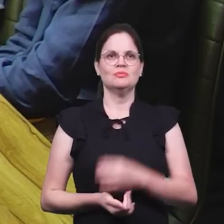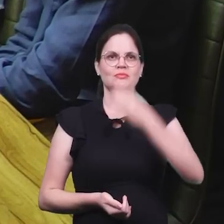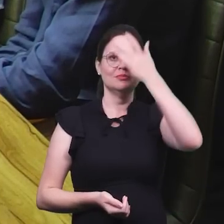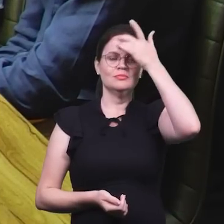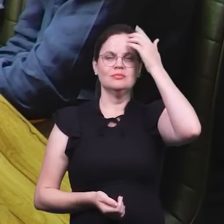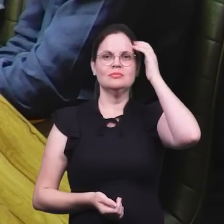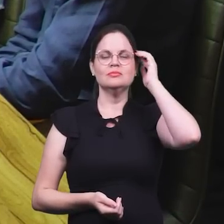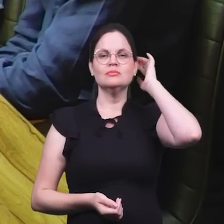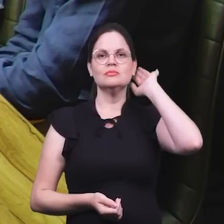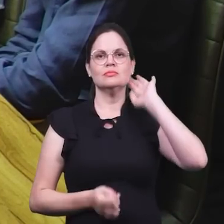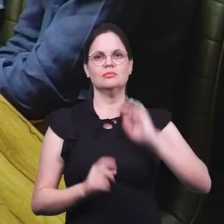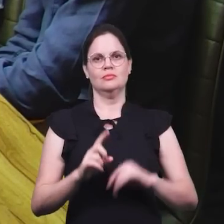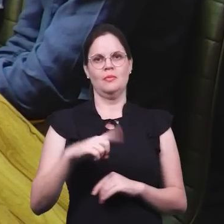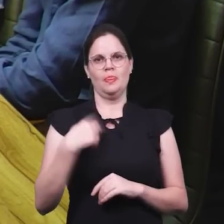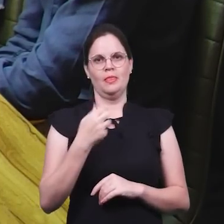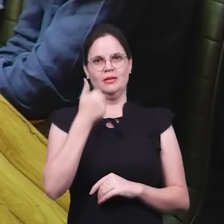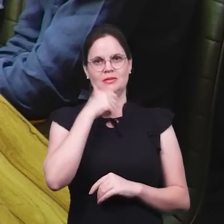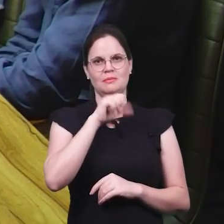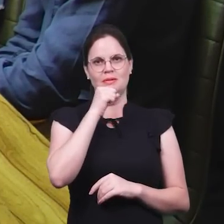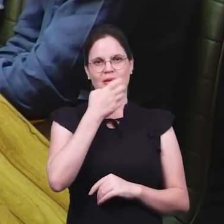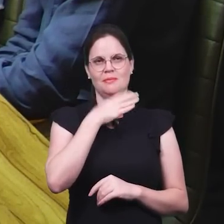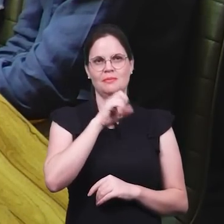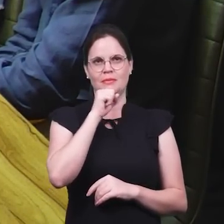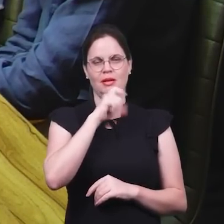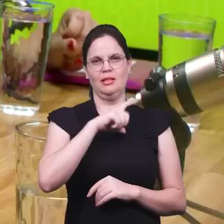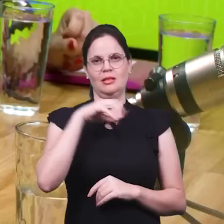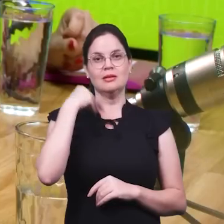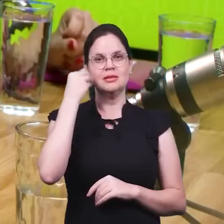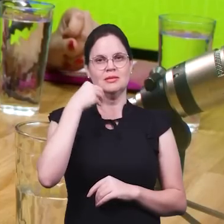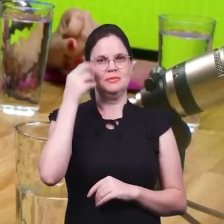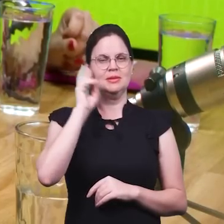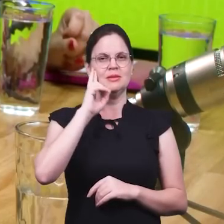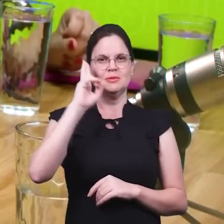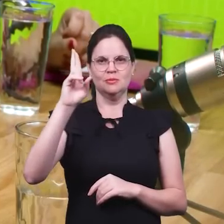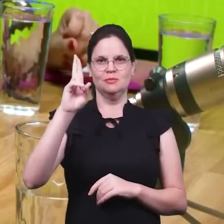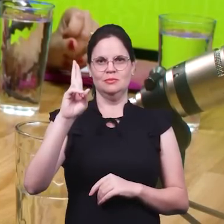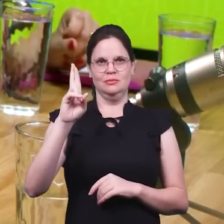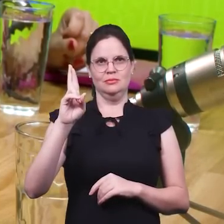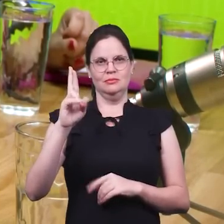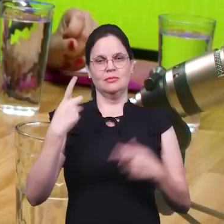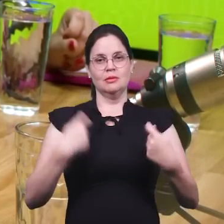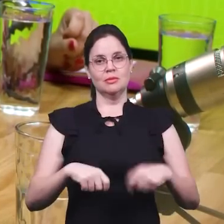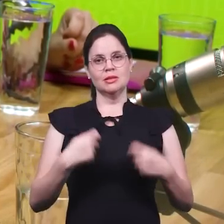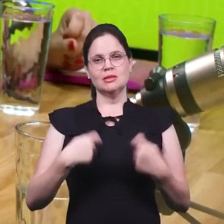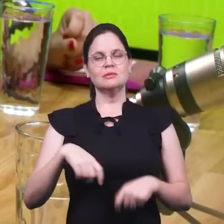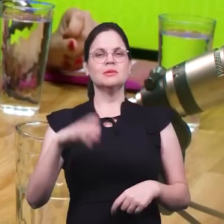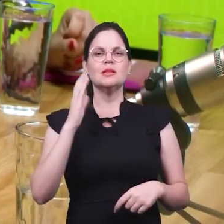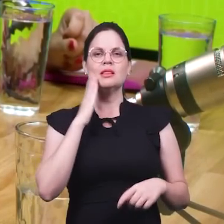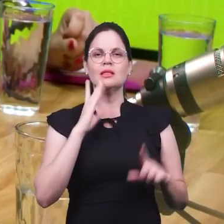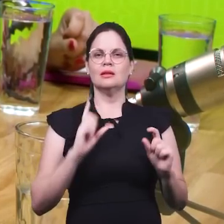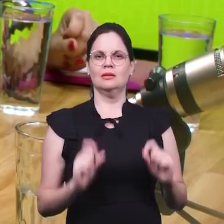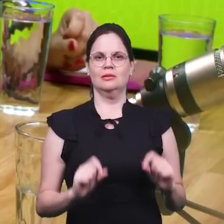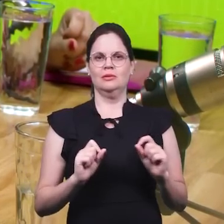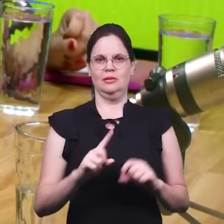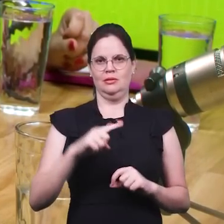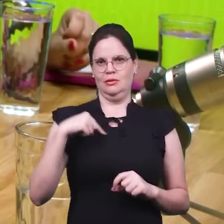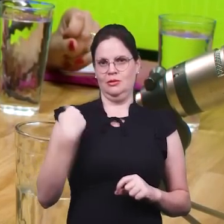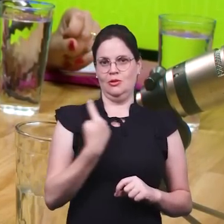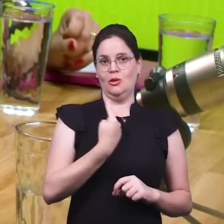vezes, nós temos experiência com o Senhor e precisamos entender que os nossos